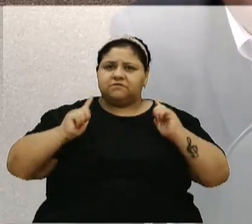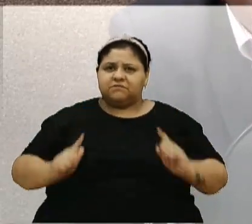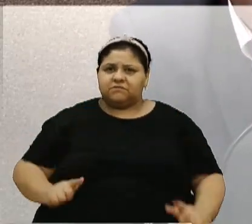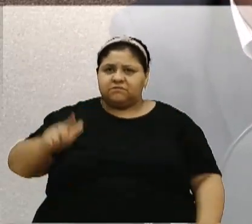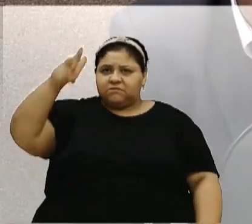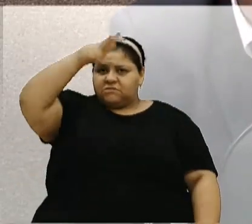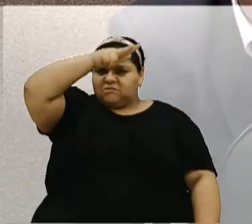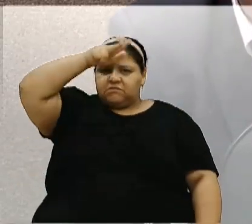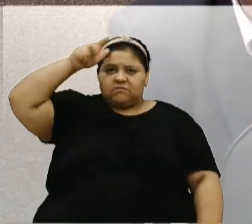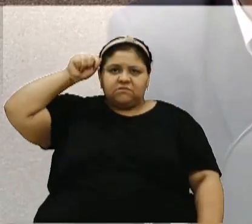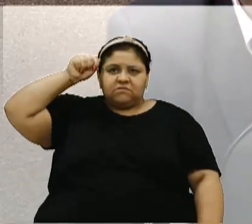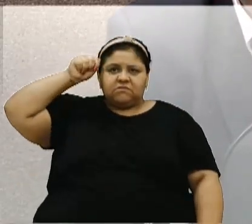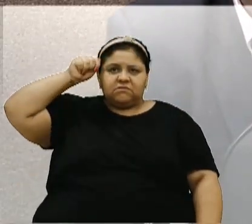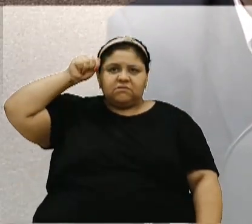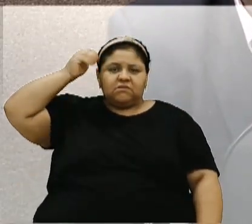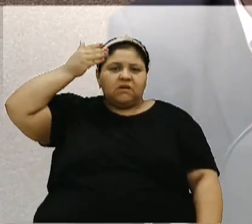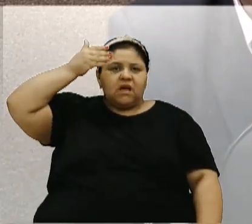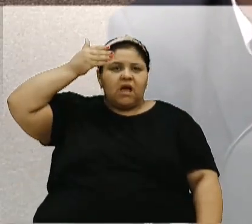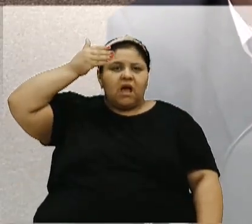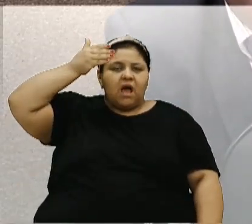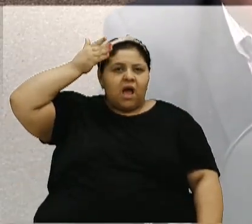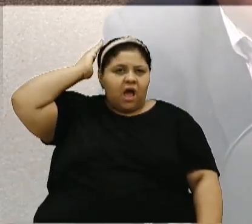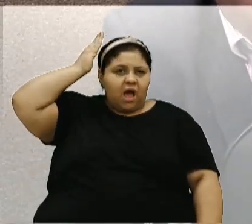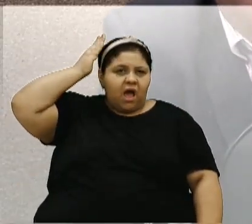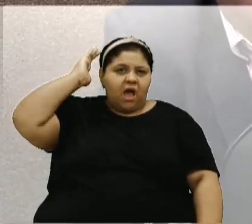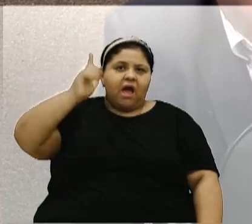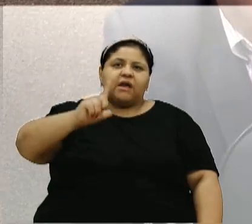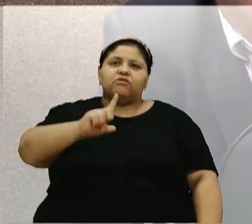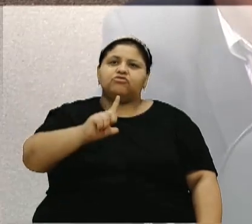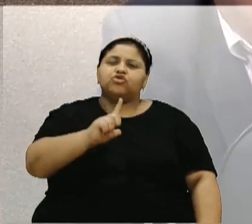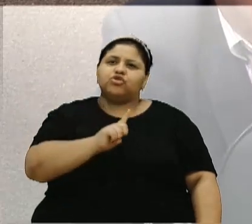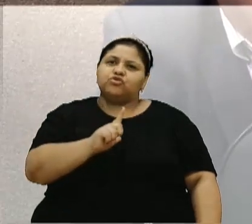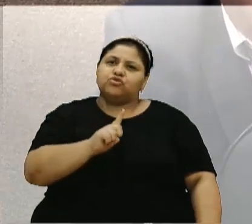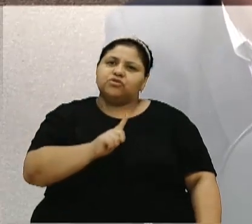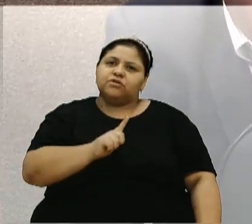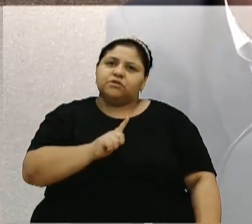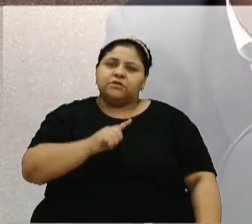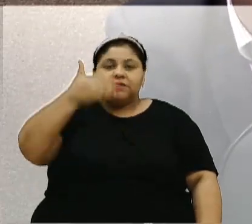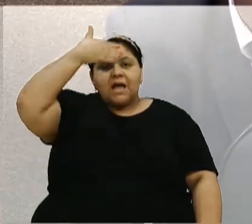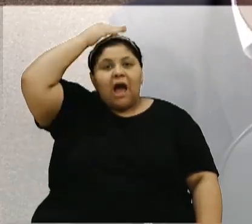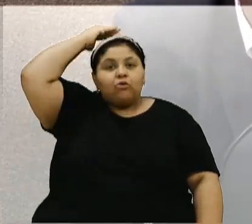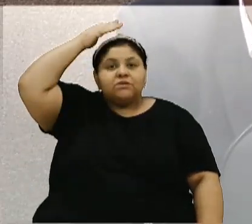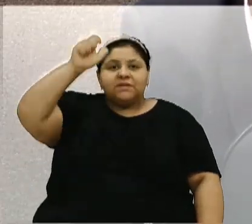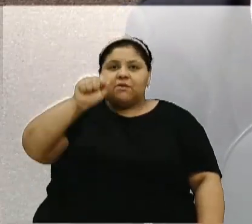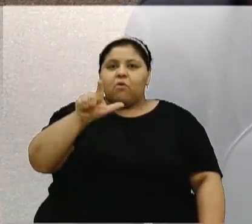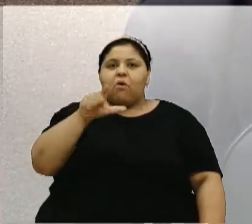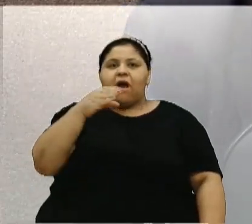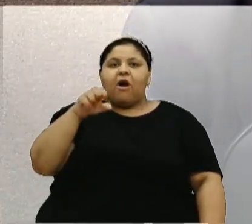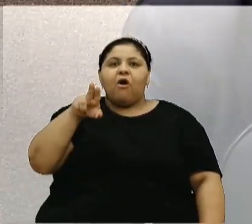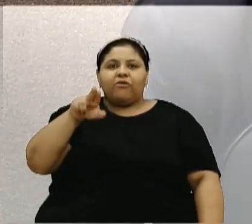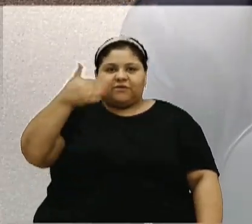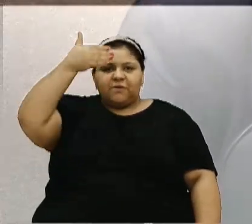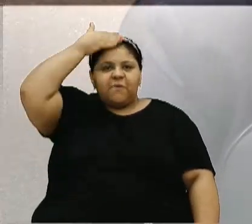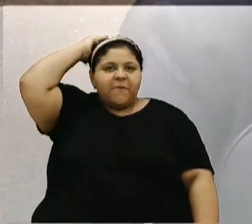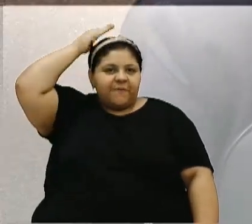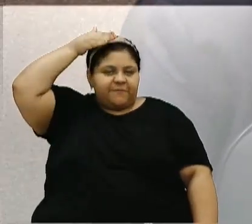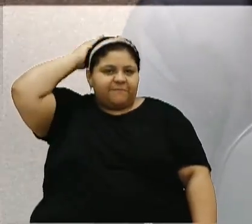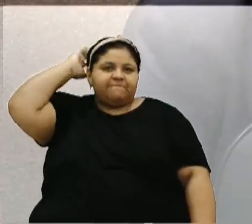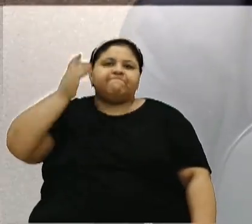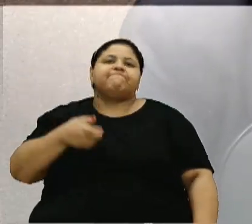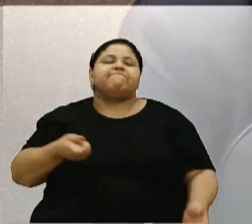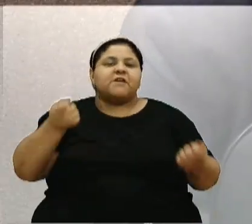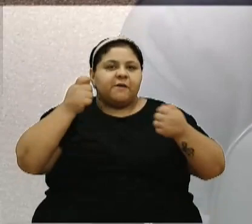prefeito Alceu que nós tivemos, né, essa situação da festa da uva, de débitos. Então, é preciso cuidado, é